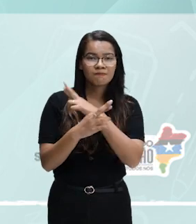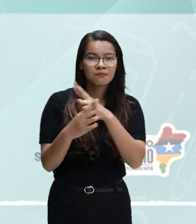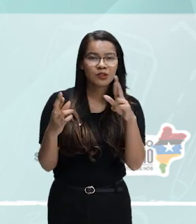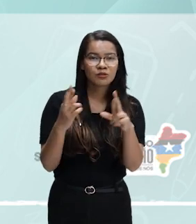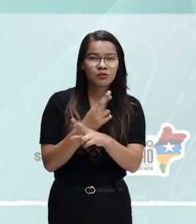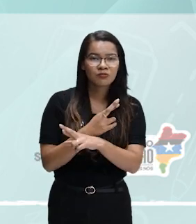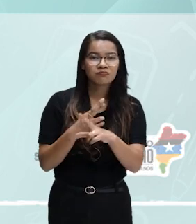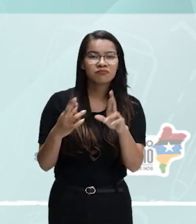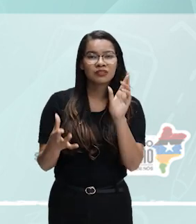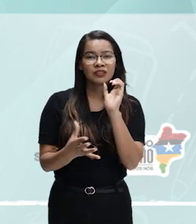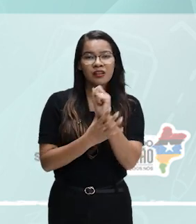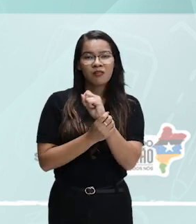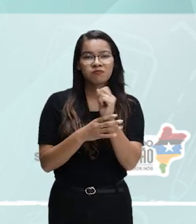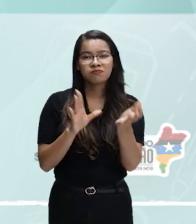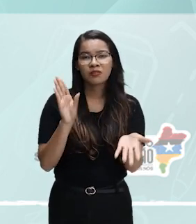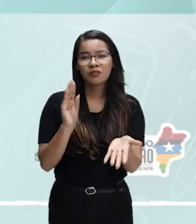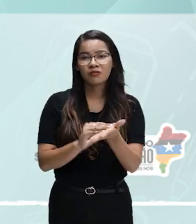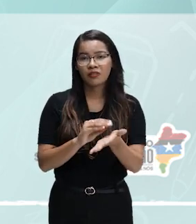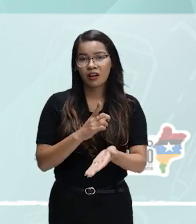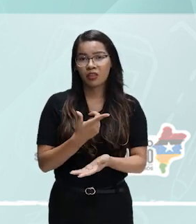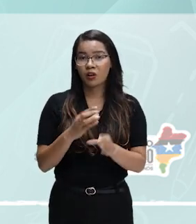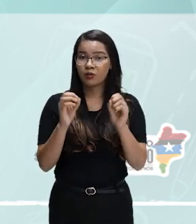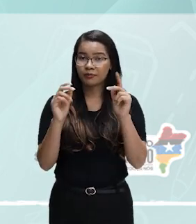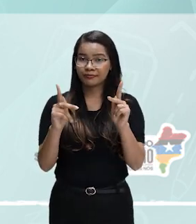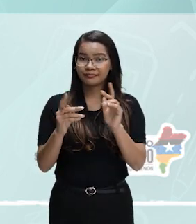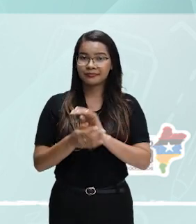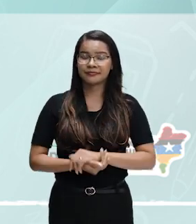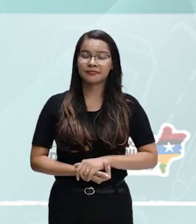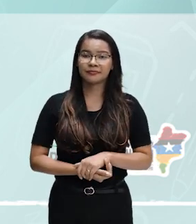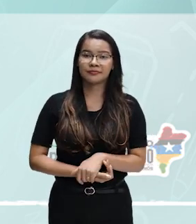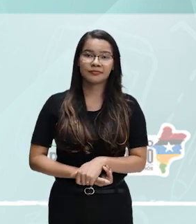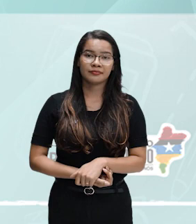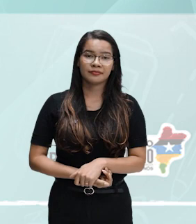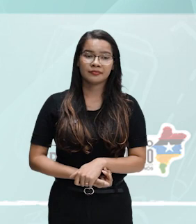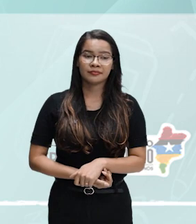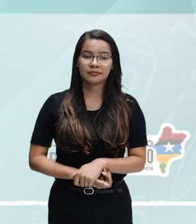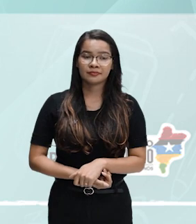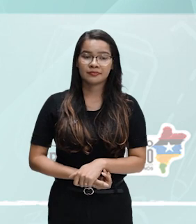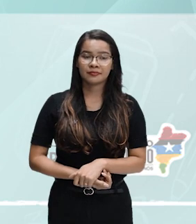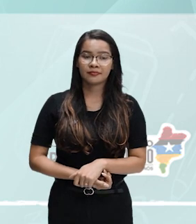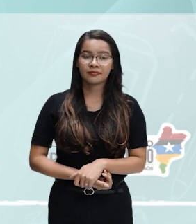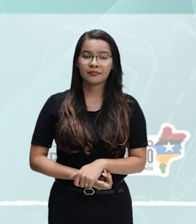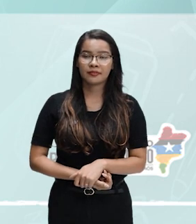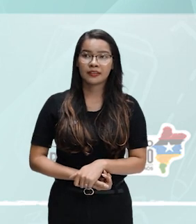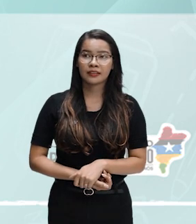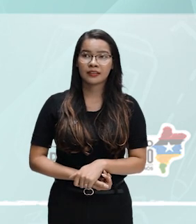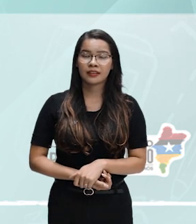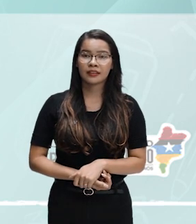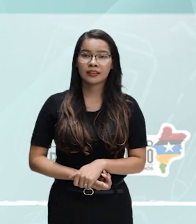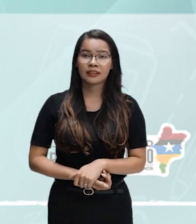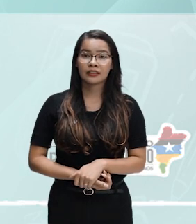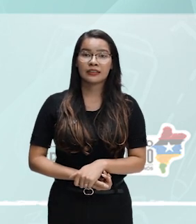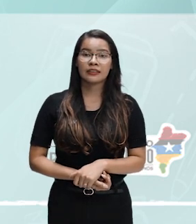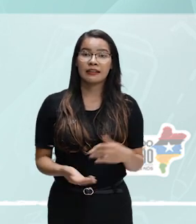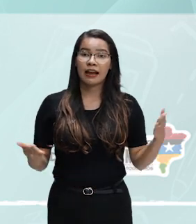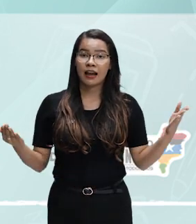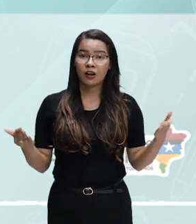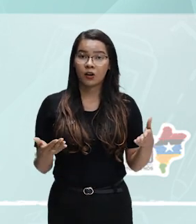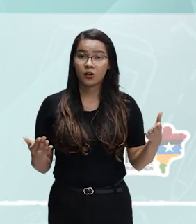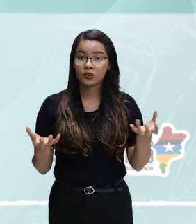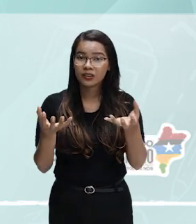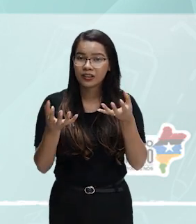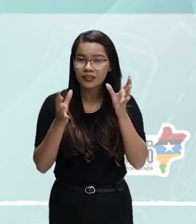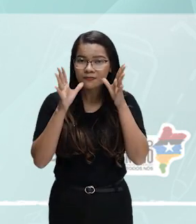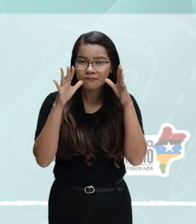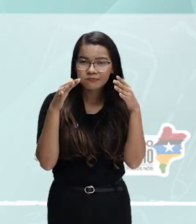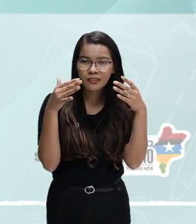comum, de insegurança. Fechou? Beleza? Vamos então para o próximo tópico. Esse aqui, eu quero